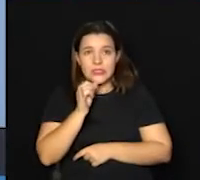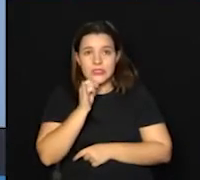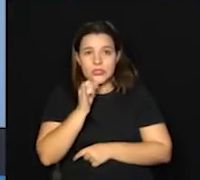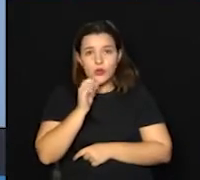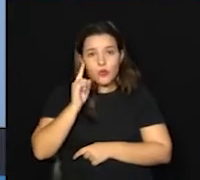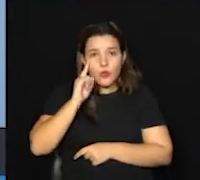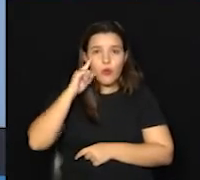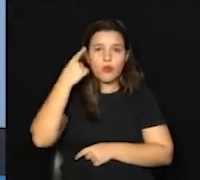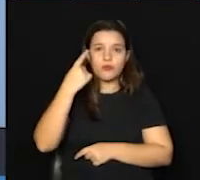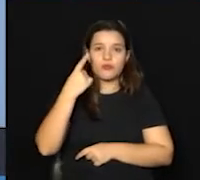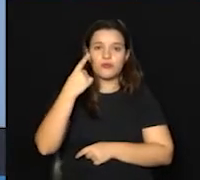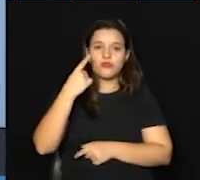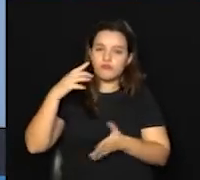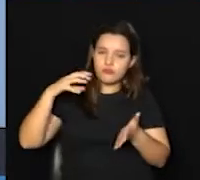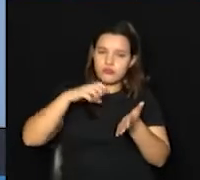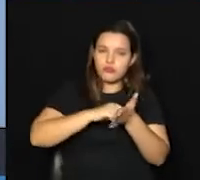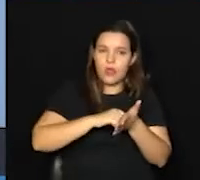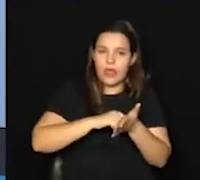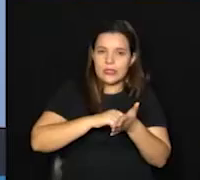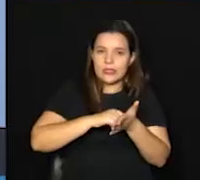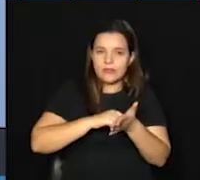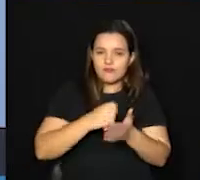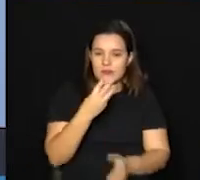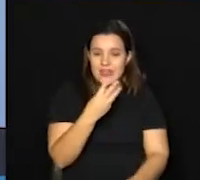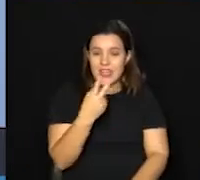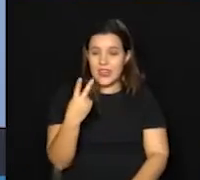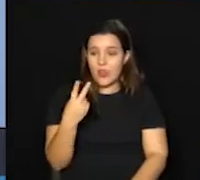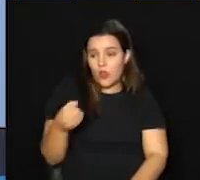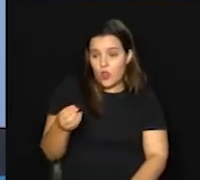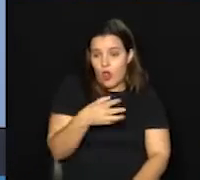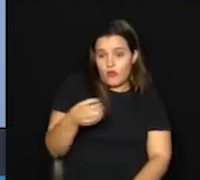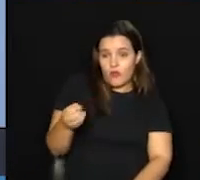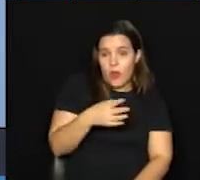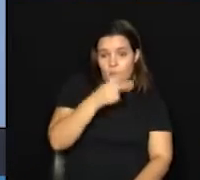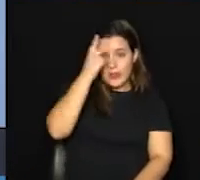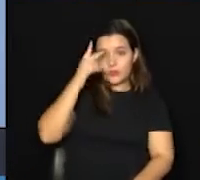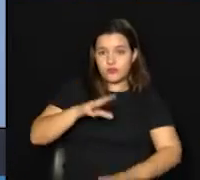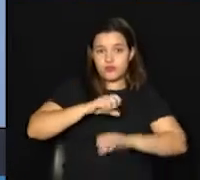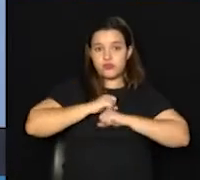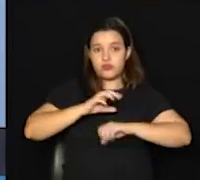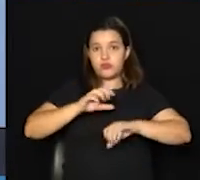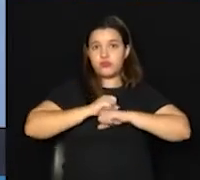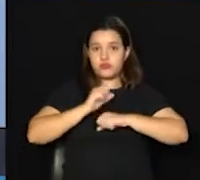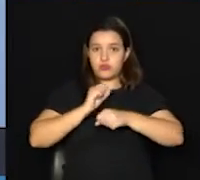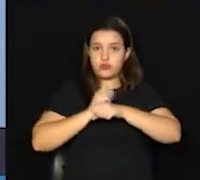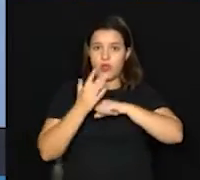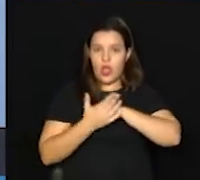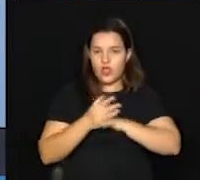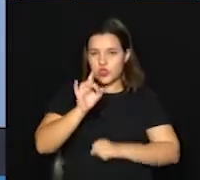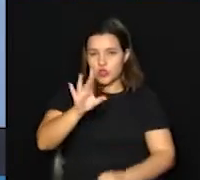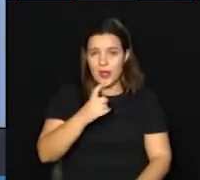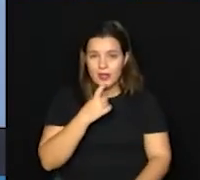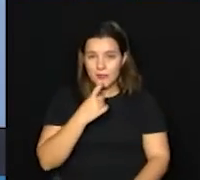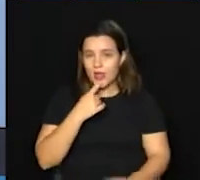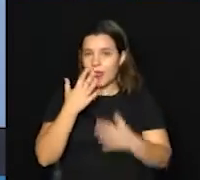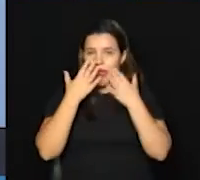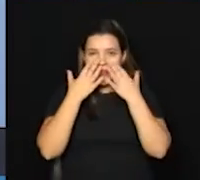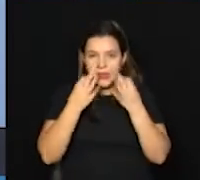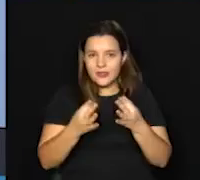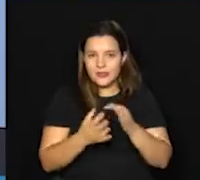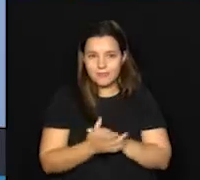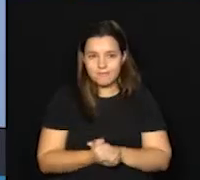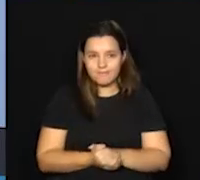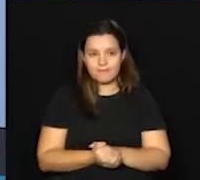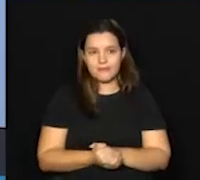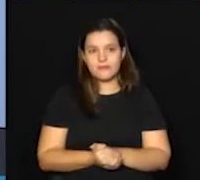confirmou 32 novos casos. Então, como a gente observa, não é só Campinas que tem que estar atenta. E a Americana, quando